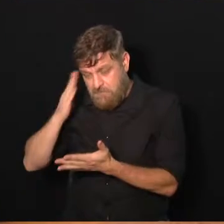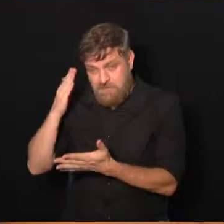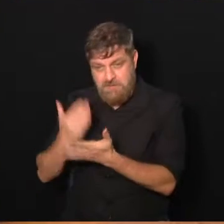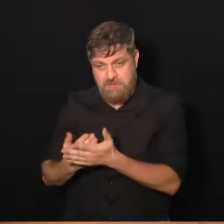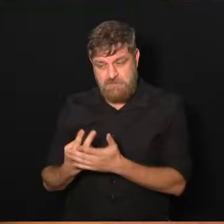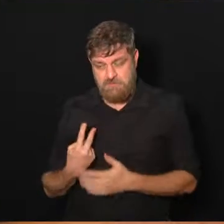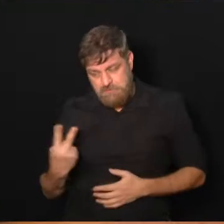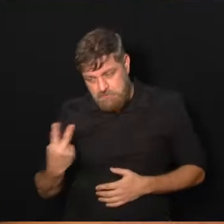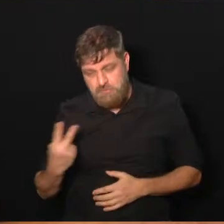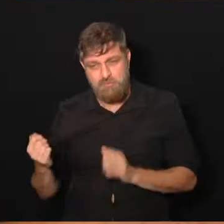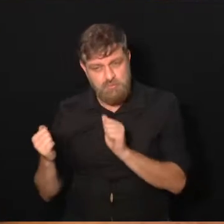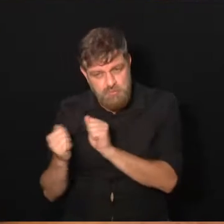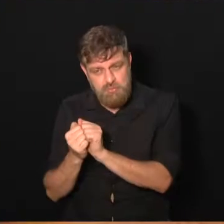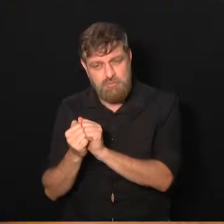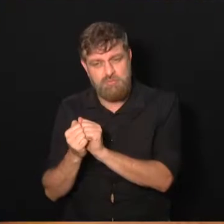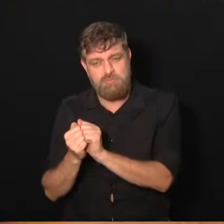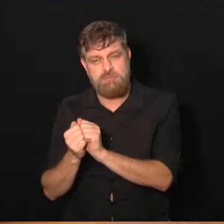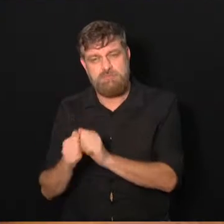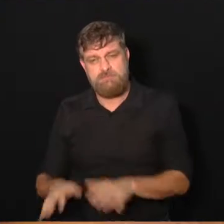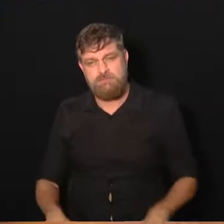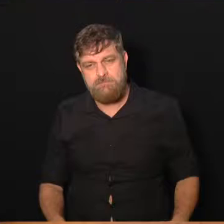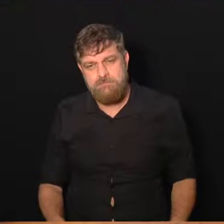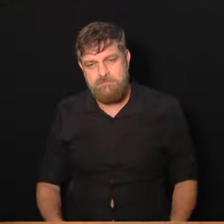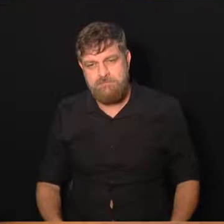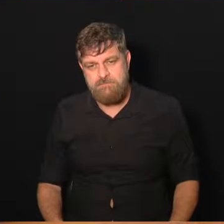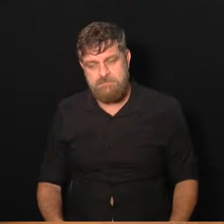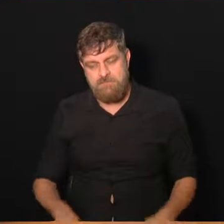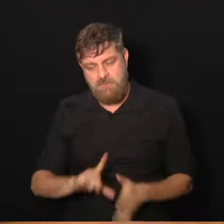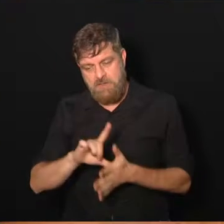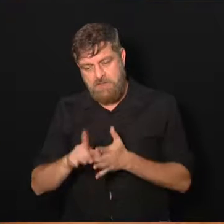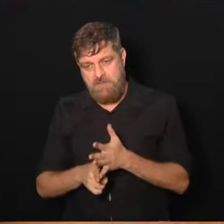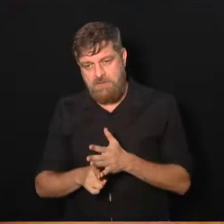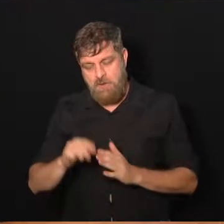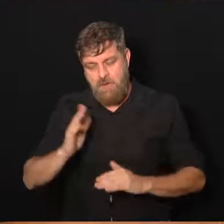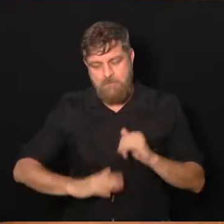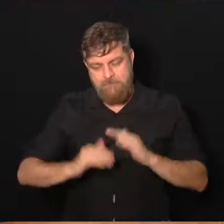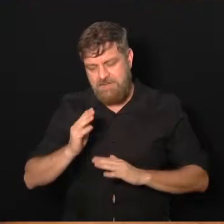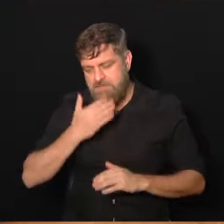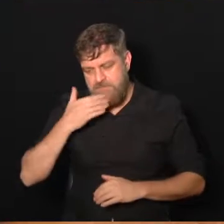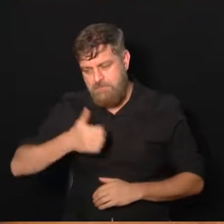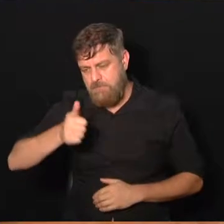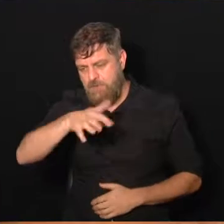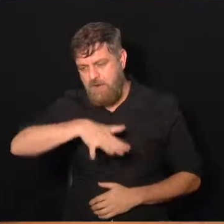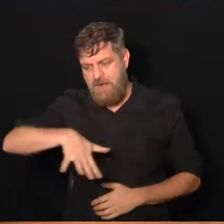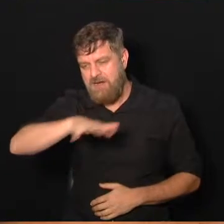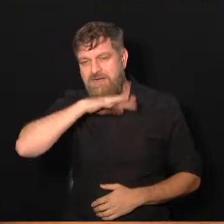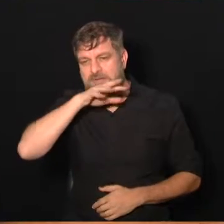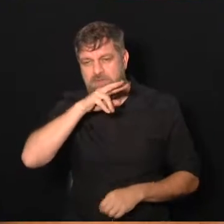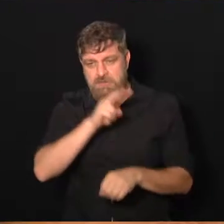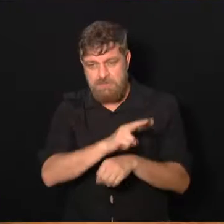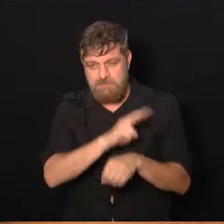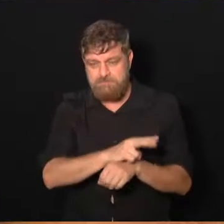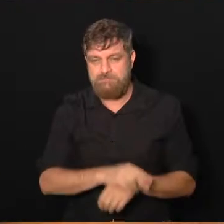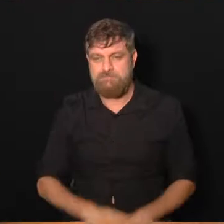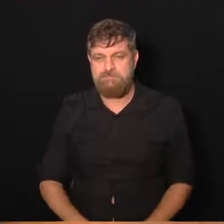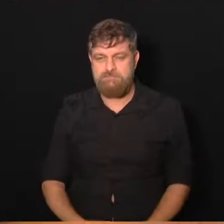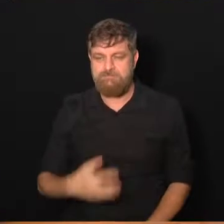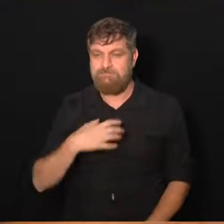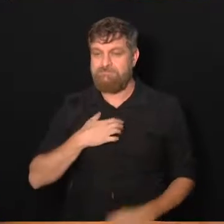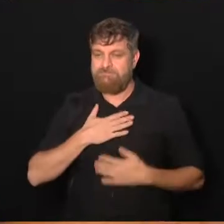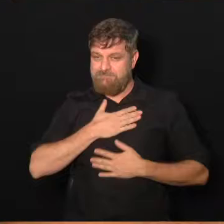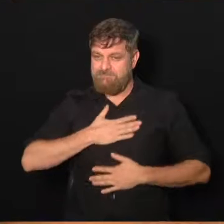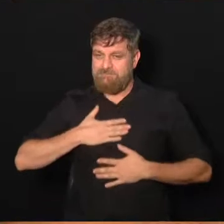gente vai fazer em conjunto isso e trazer o melhor nessa questão. Eu fico muito contente de, né,